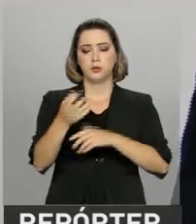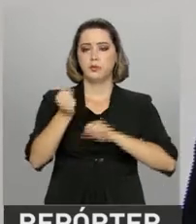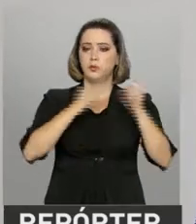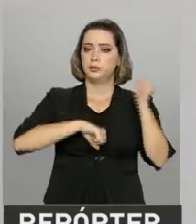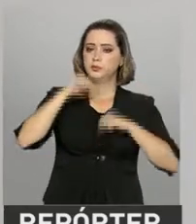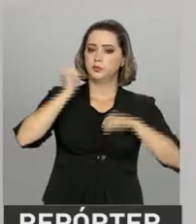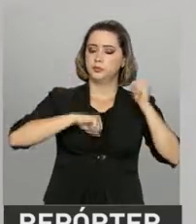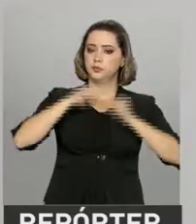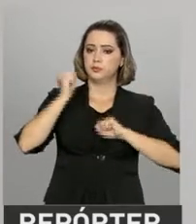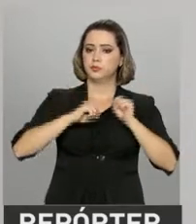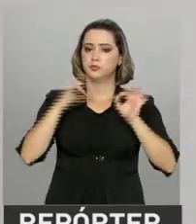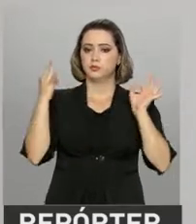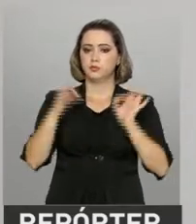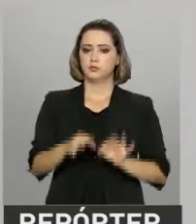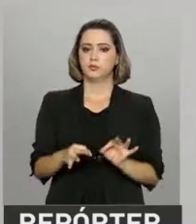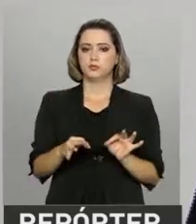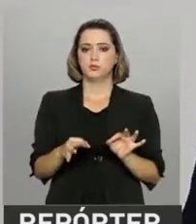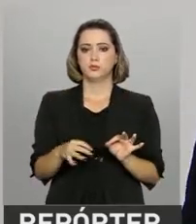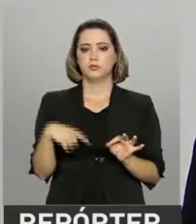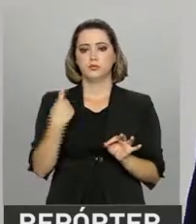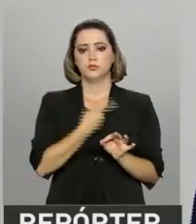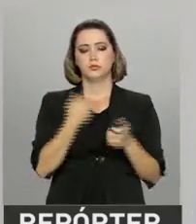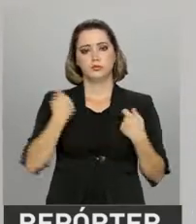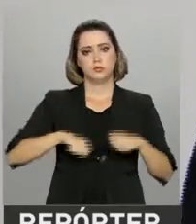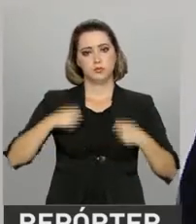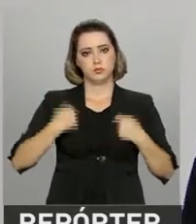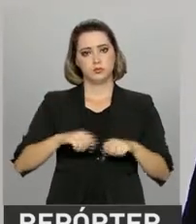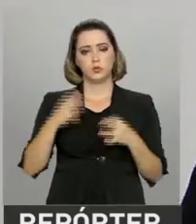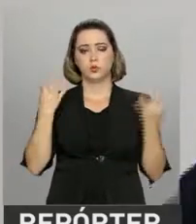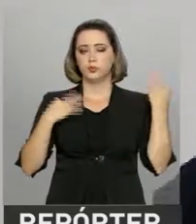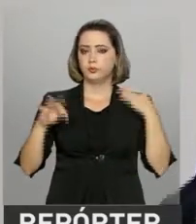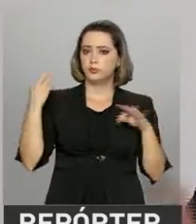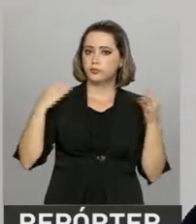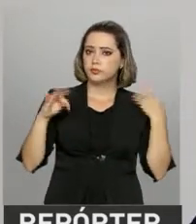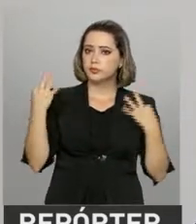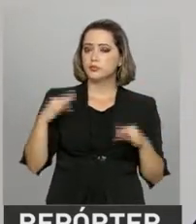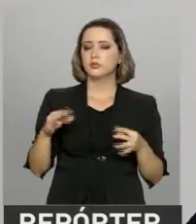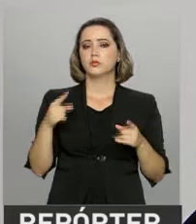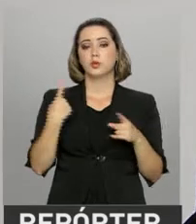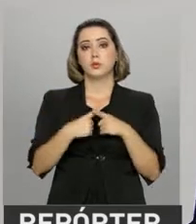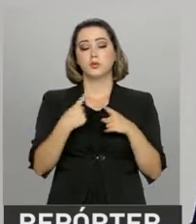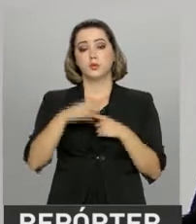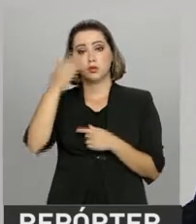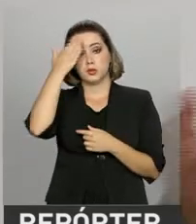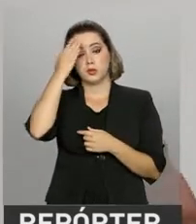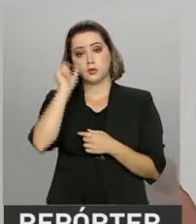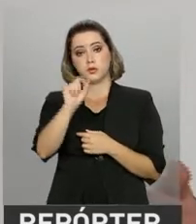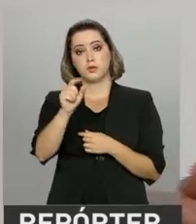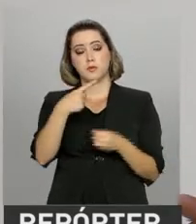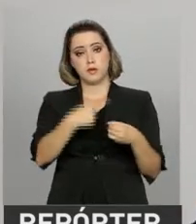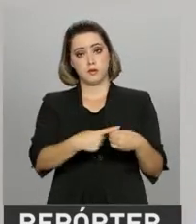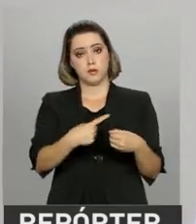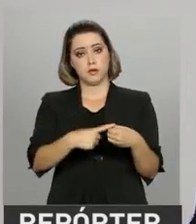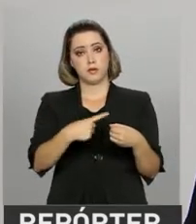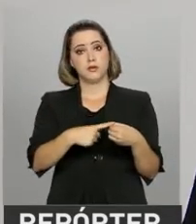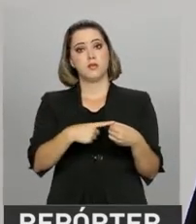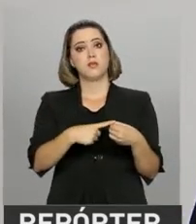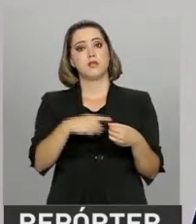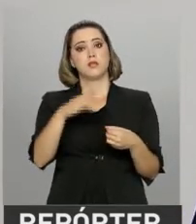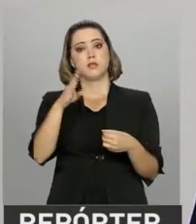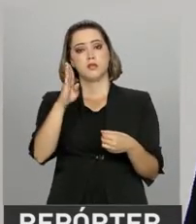industrial acentuada, nós precisamos do turismo, e nós sabemos que Blumenau também é um centro